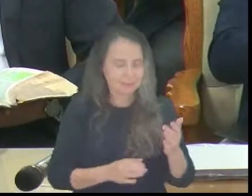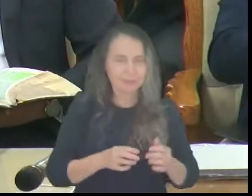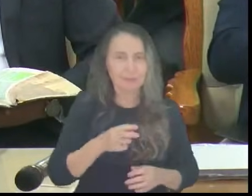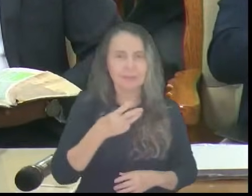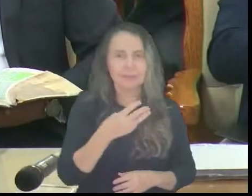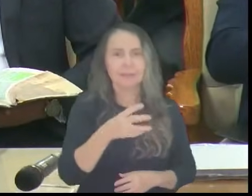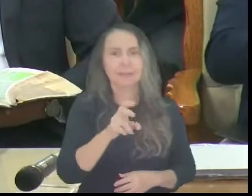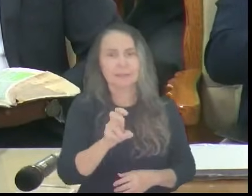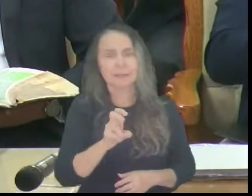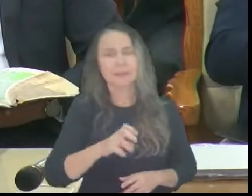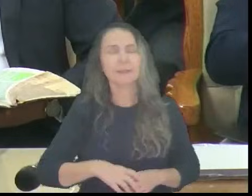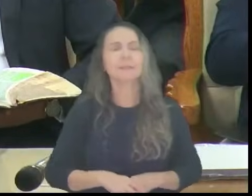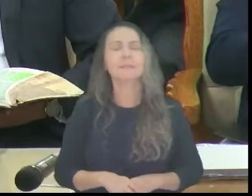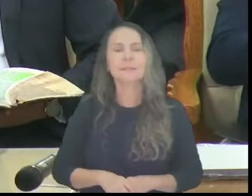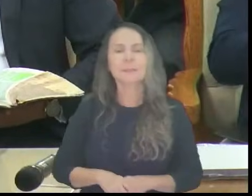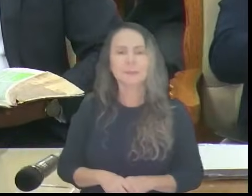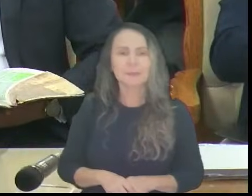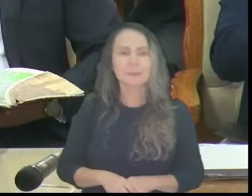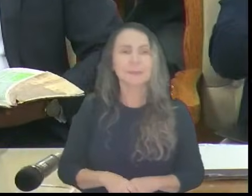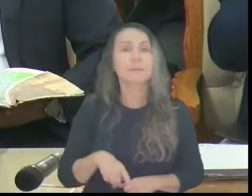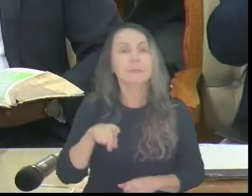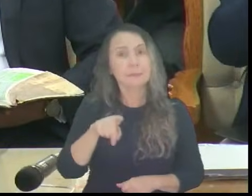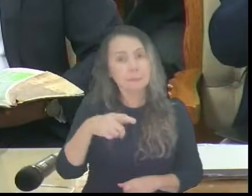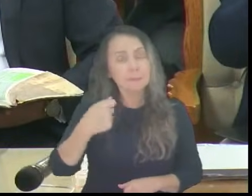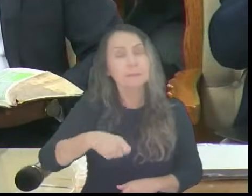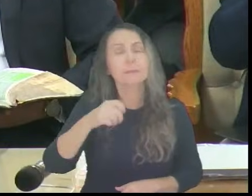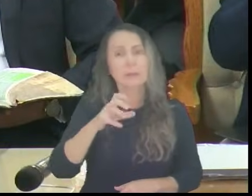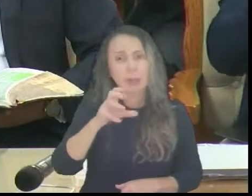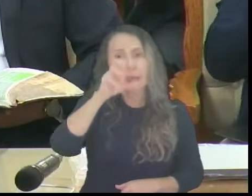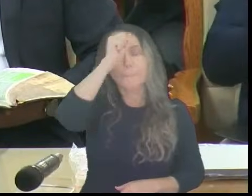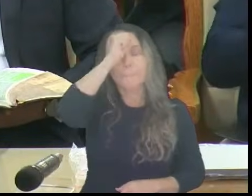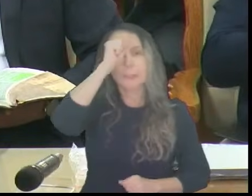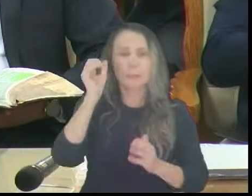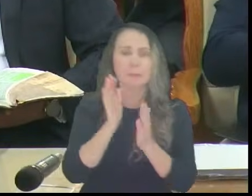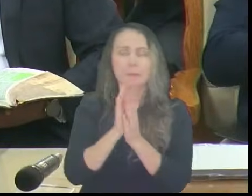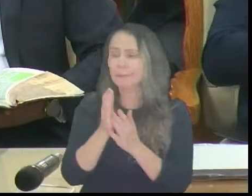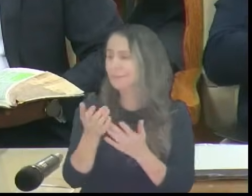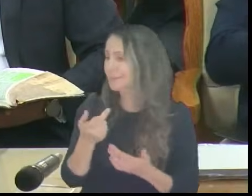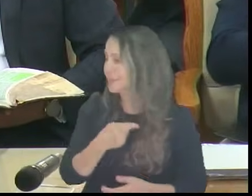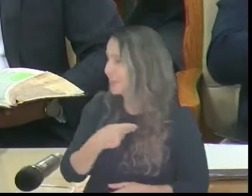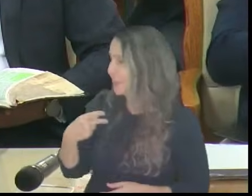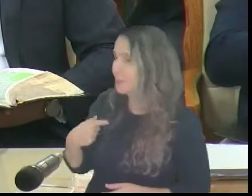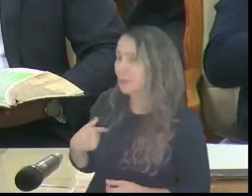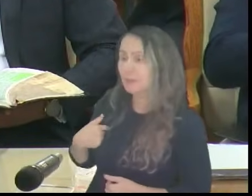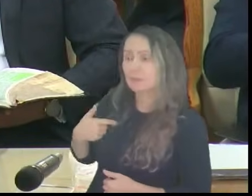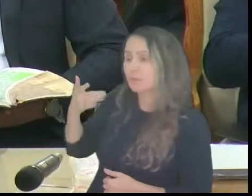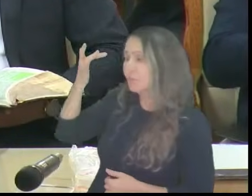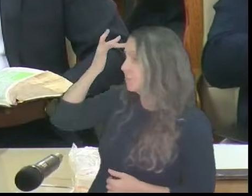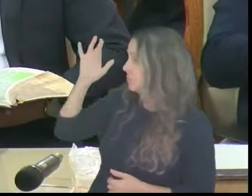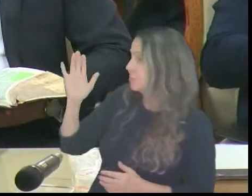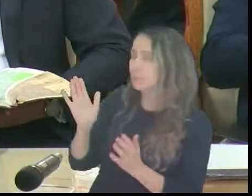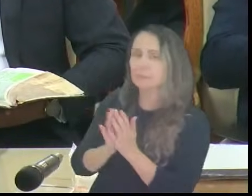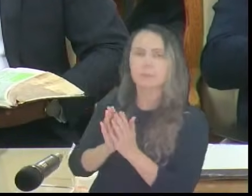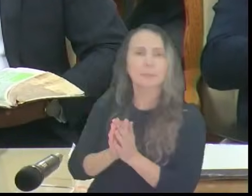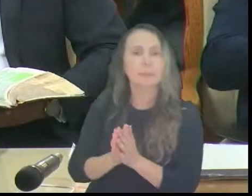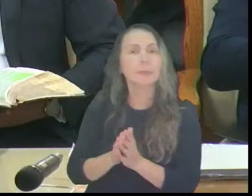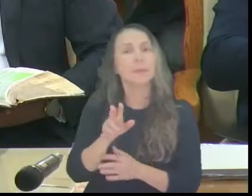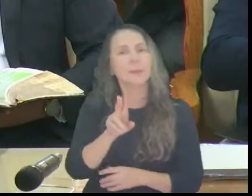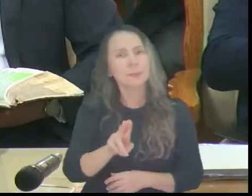Louvado seja Deus. Aprenda a orar, irmão. Pastor, eu não tenho que orar. Ore com a Bíblia.